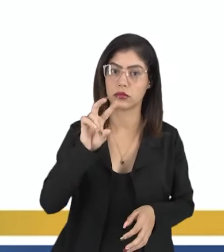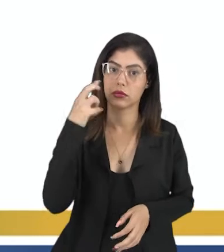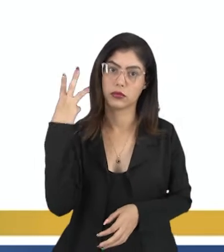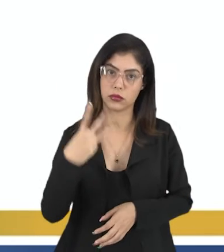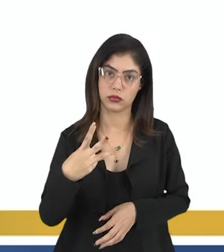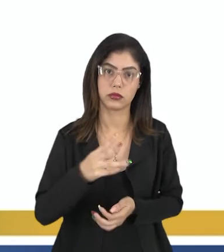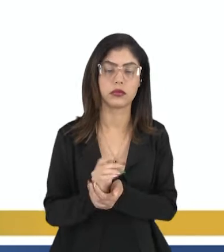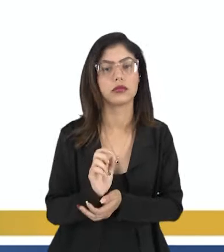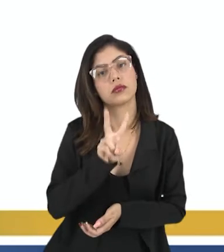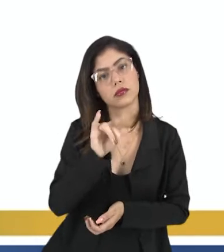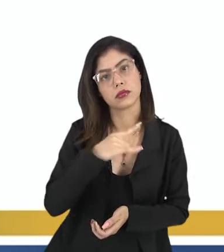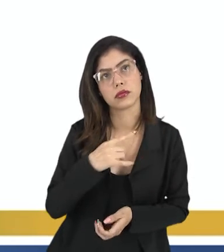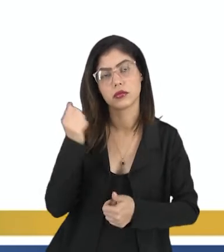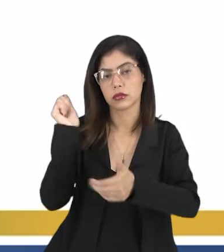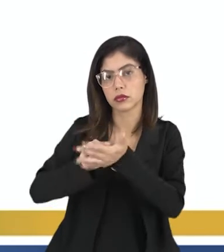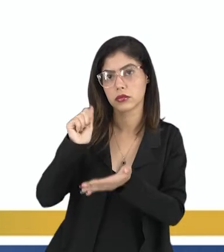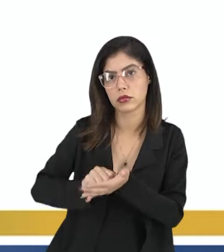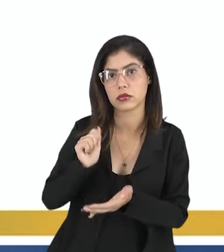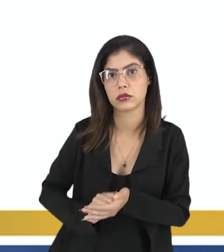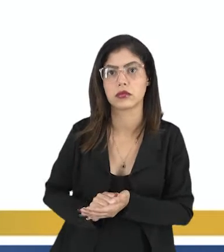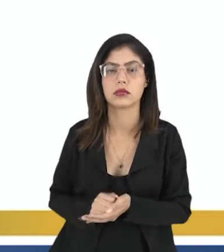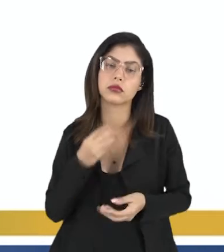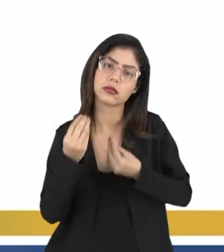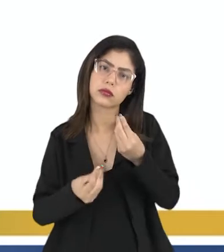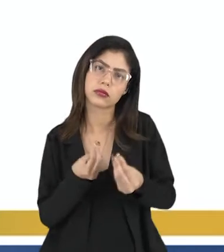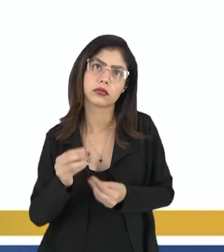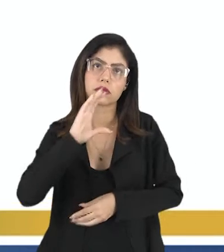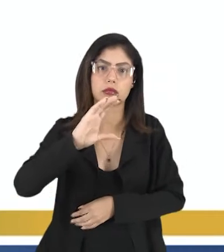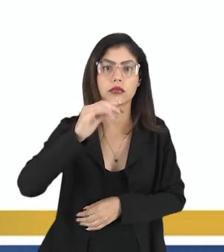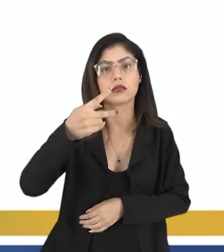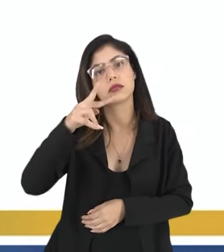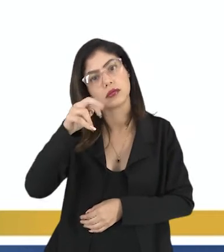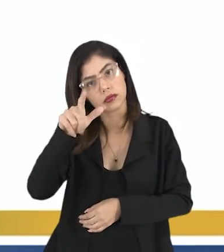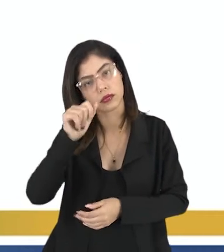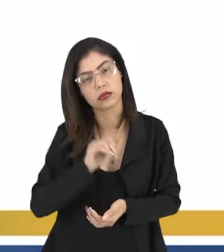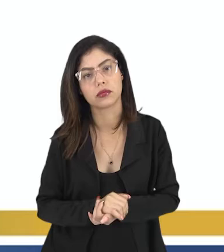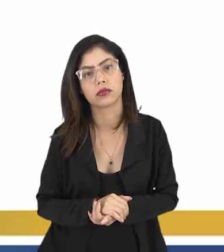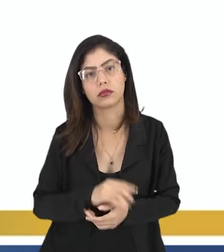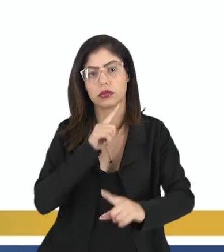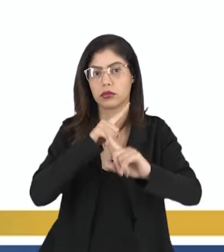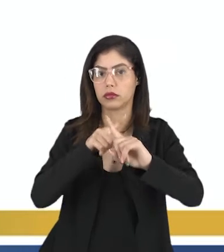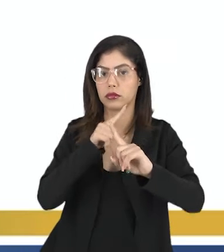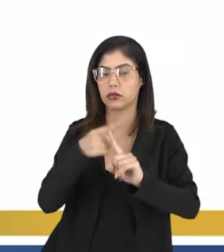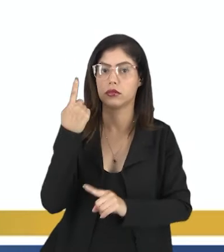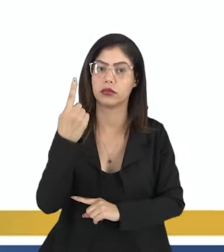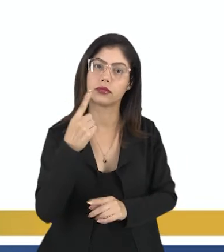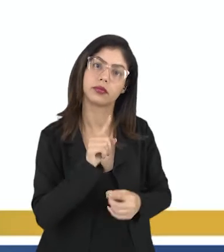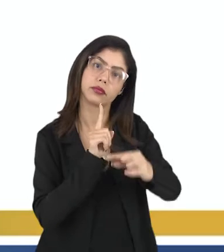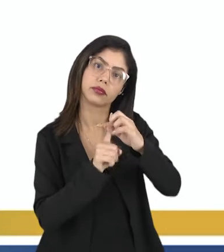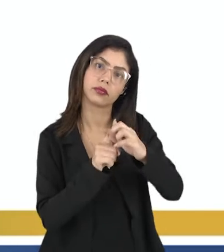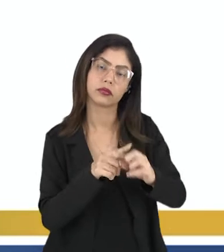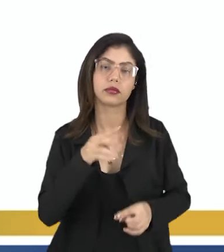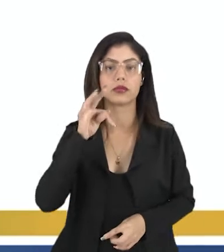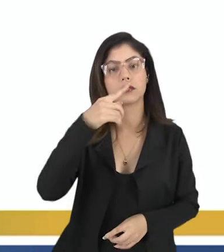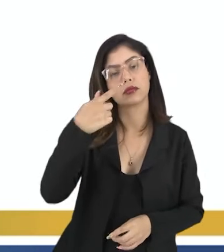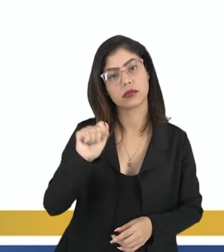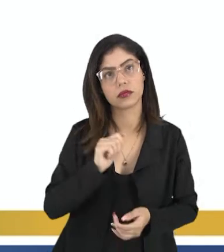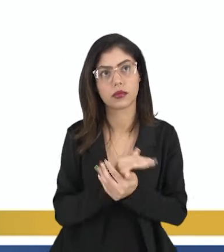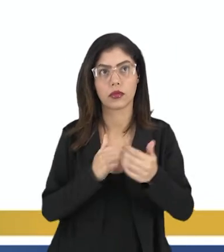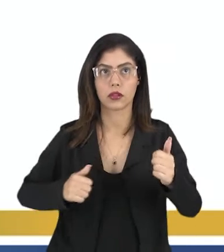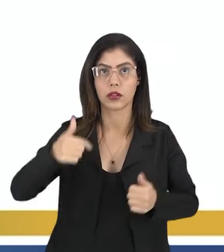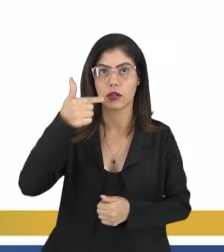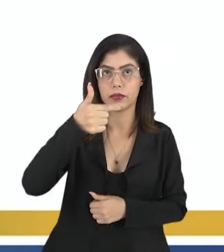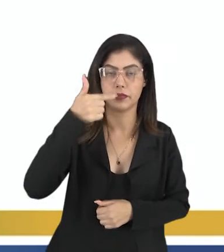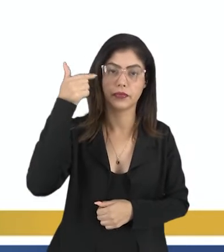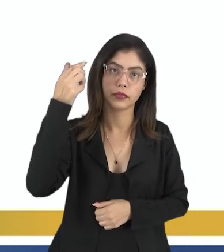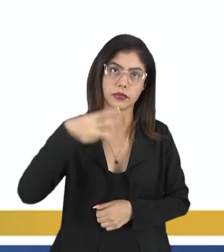3 será descrito da seguinte forma, que o capital vezes 1 mais a taxa elevada